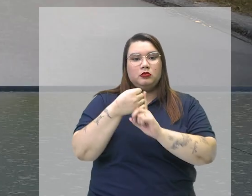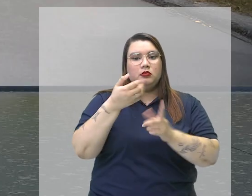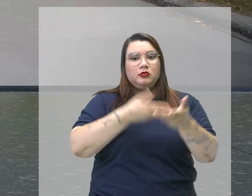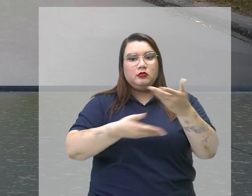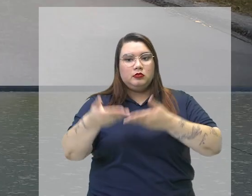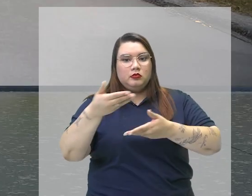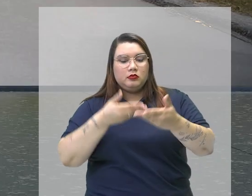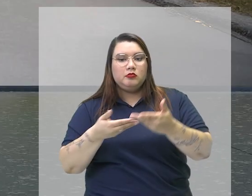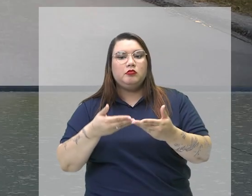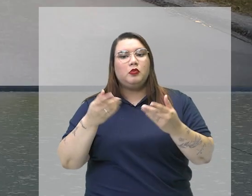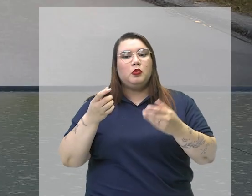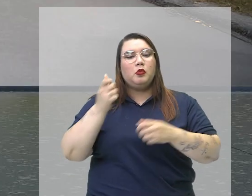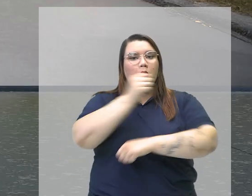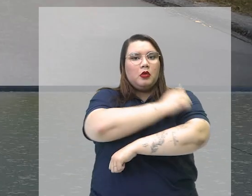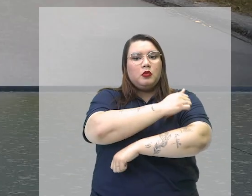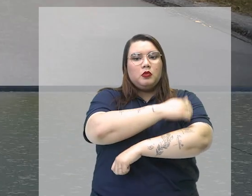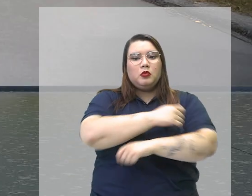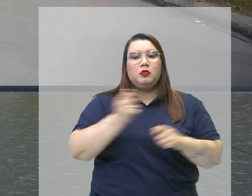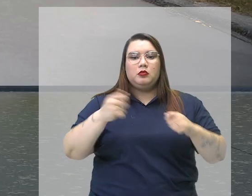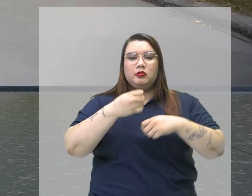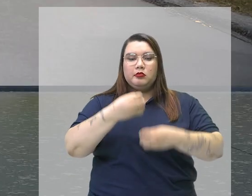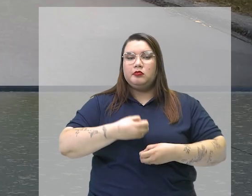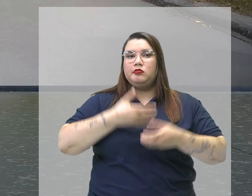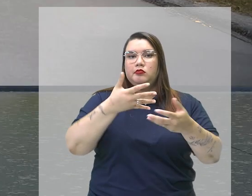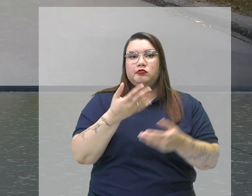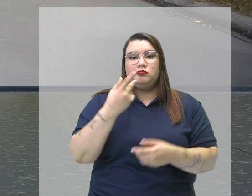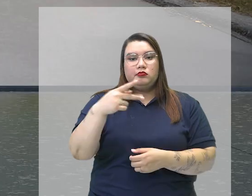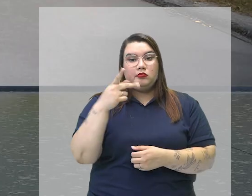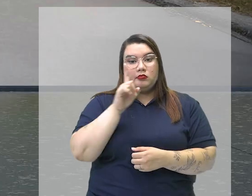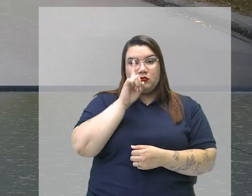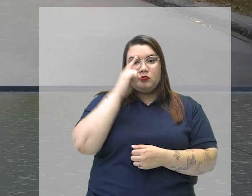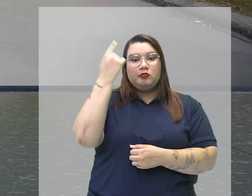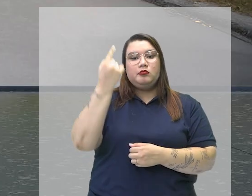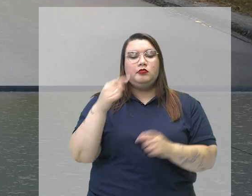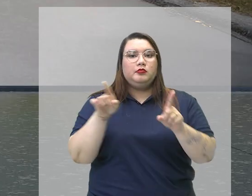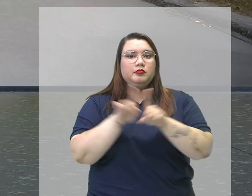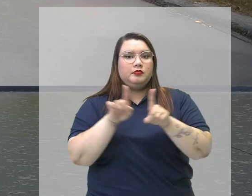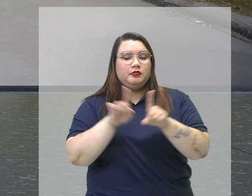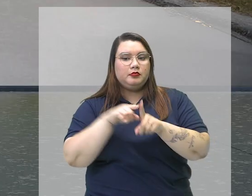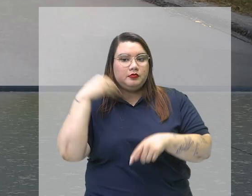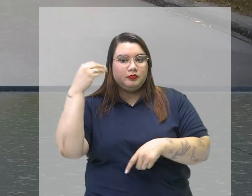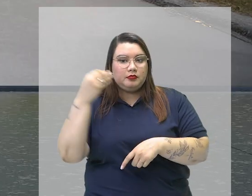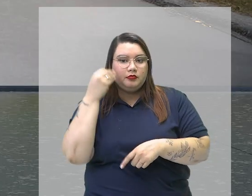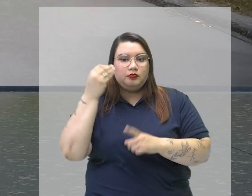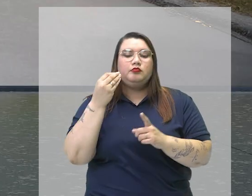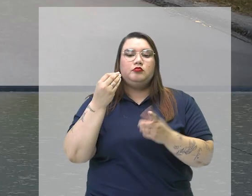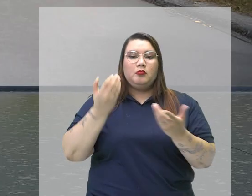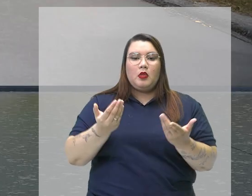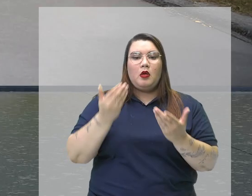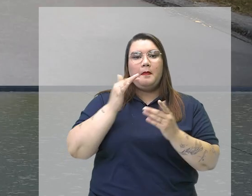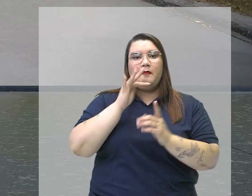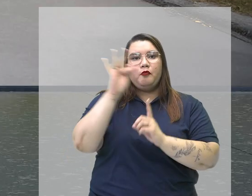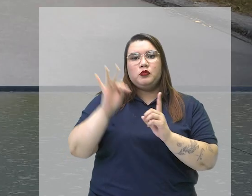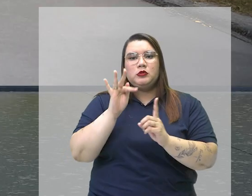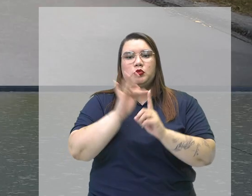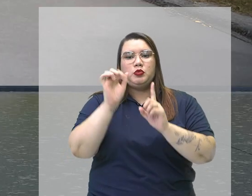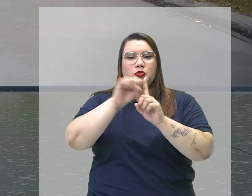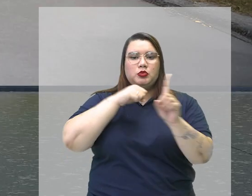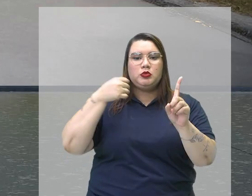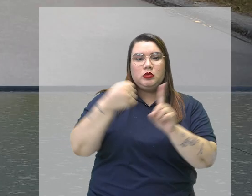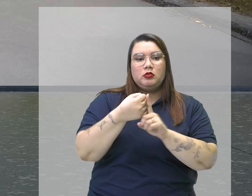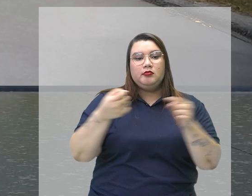aprendizagem e socialização, no qual o aluno pode expressar sua criatividade e experimentar